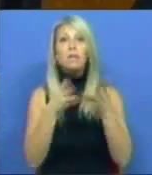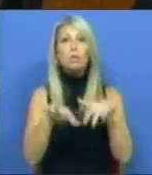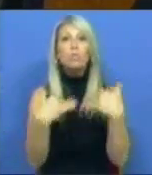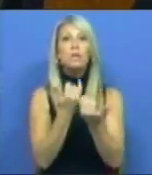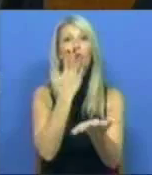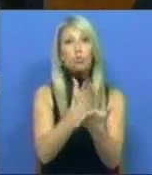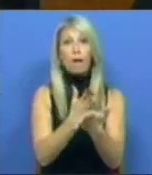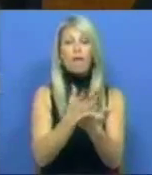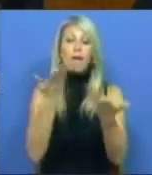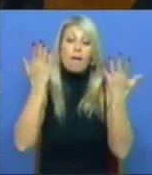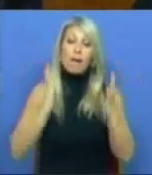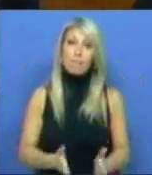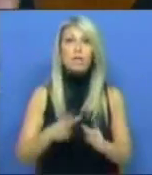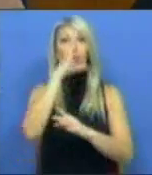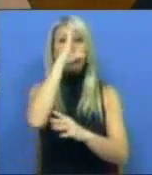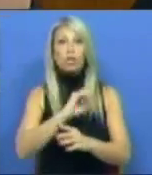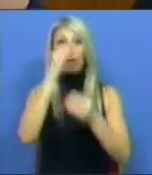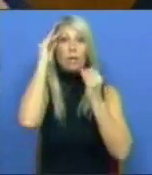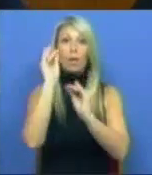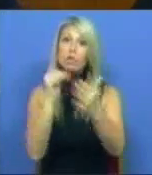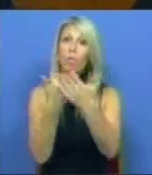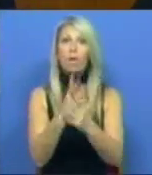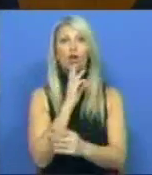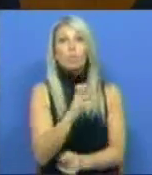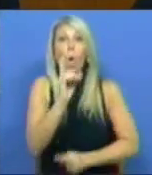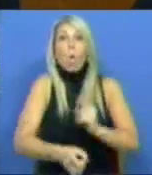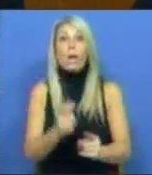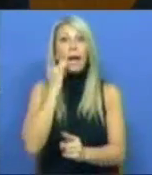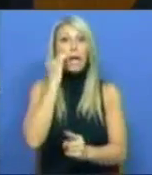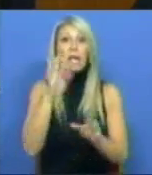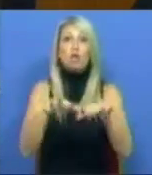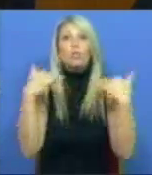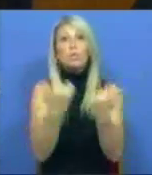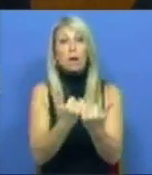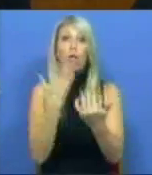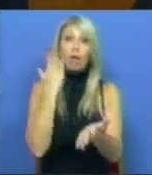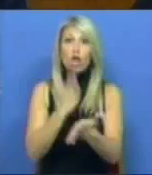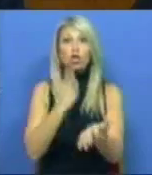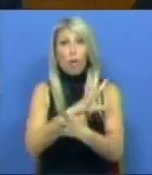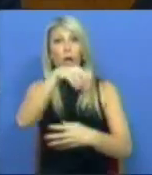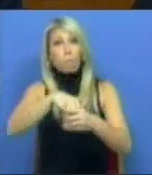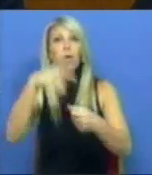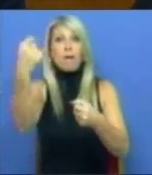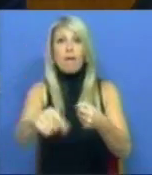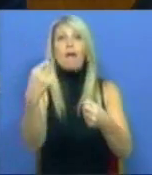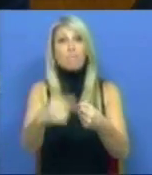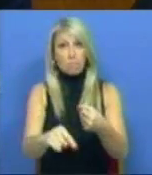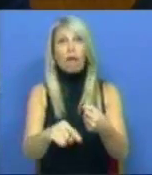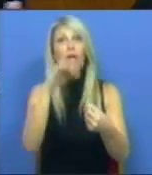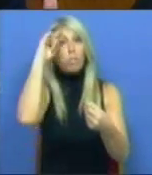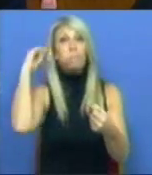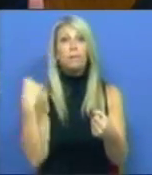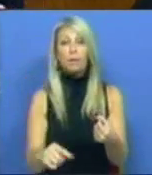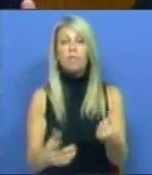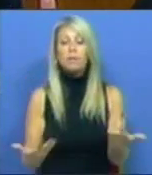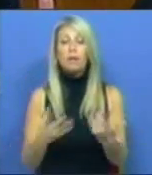preciso que o Ministério da Educação dê esta resposta àquilo que é a crise social que as escolas vão viver de uma maneira muito intensa.